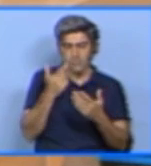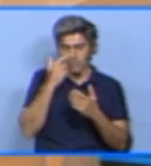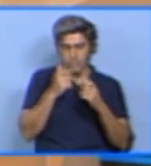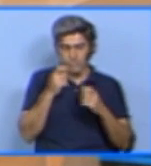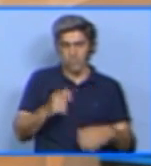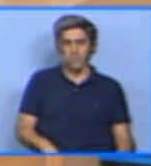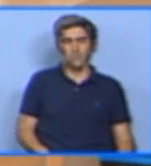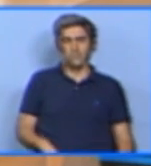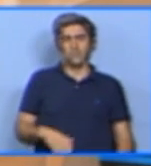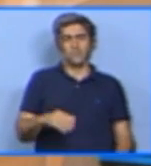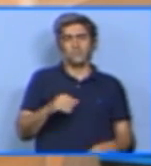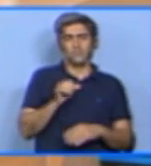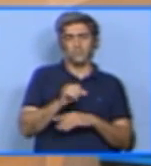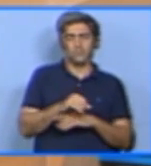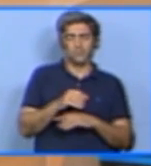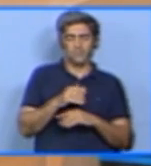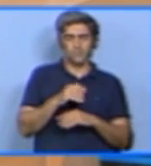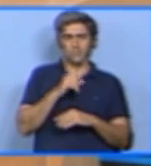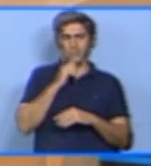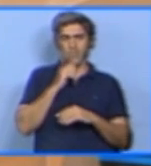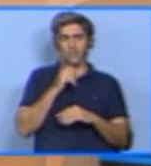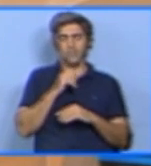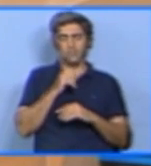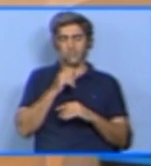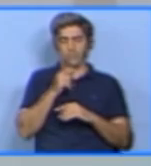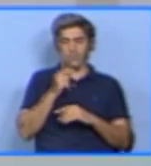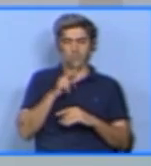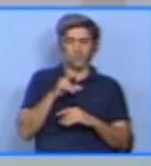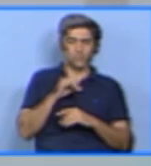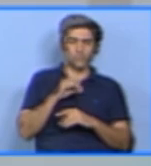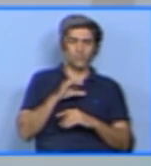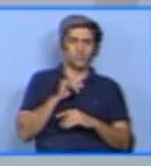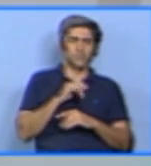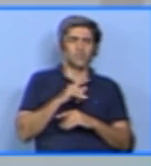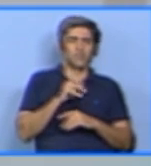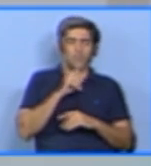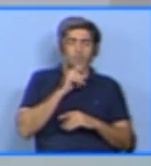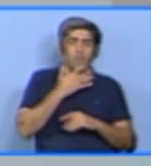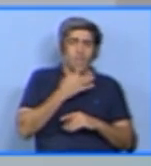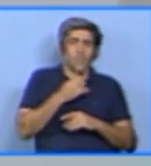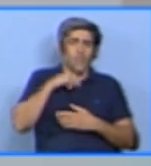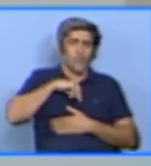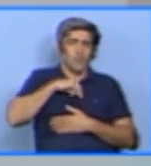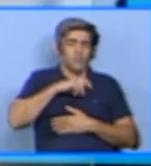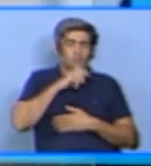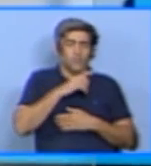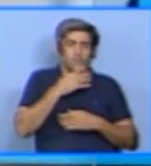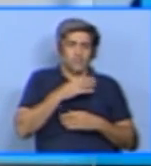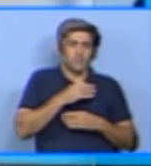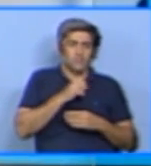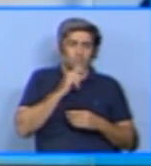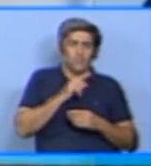demoníaca. Sim, mas cá está. Pode ser uma obsessão do próprio exorcista? Pode estar convencido disso e, portanto, ao estar